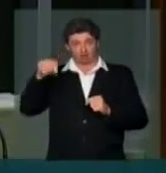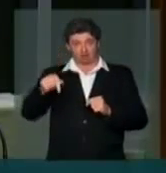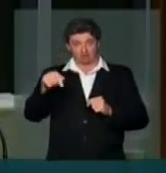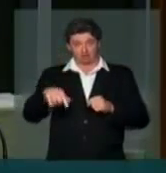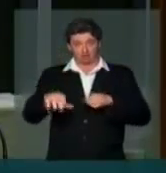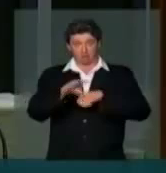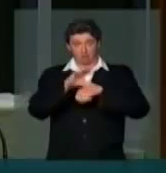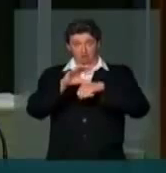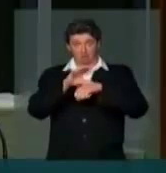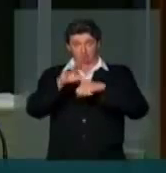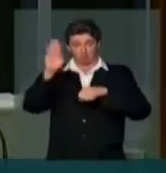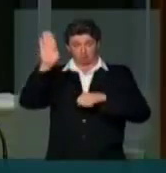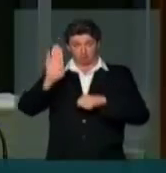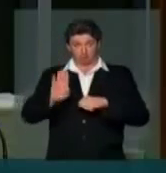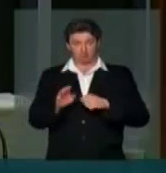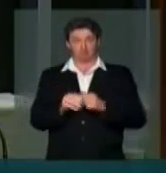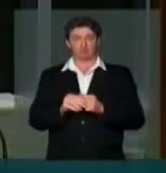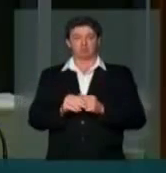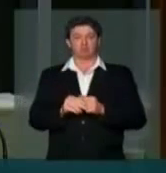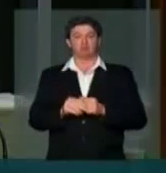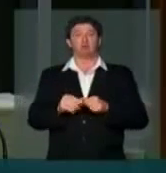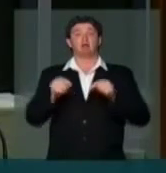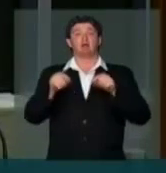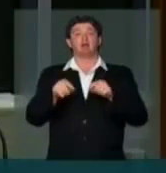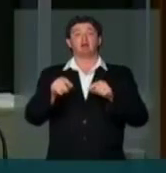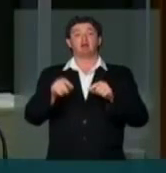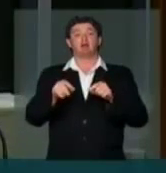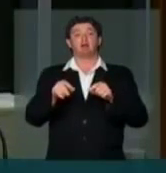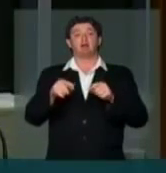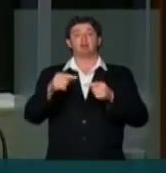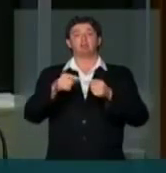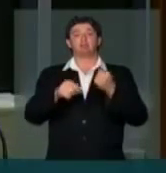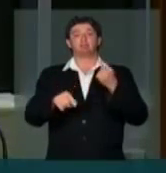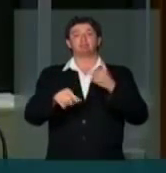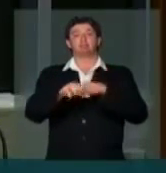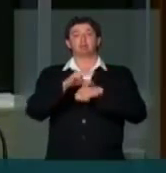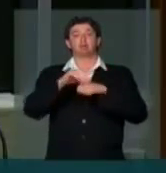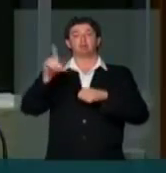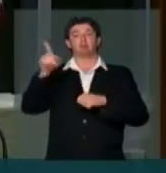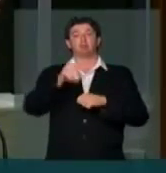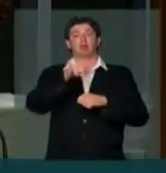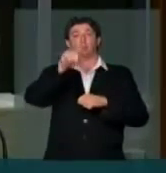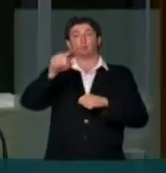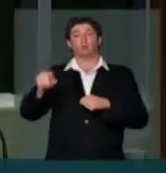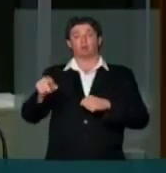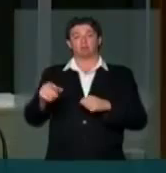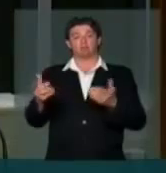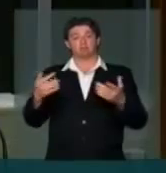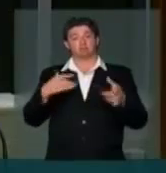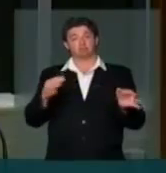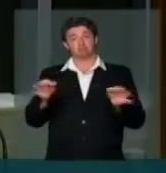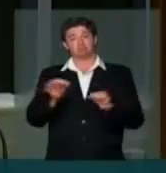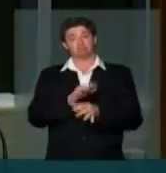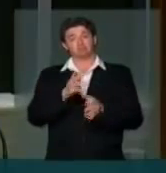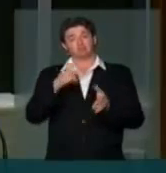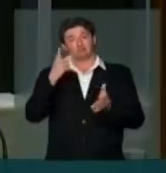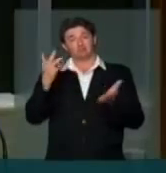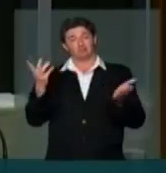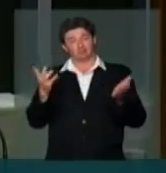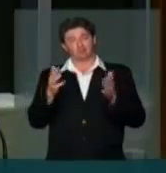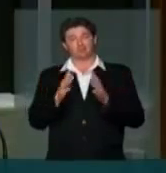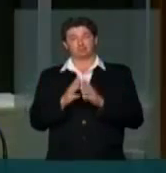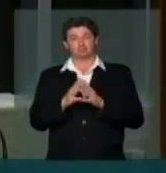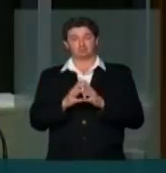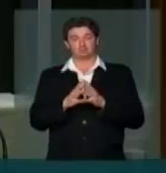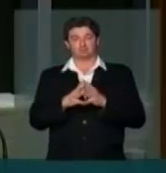da Constituição brasileira, ela é inconstitucional. Por isso que eu termino, deputado Luiz